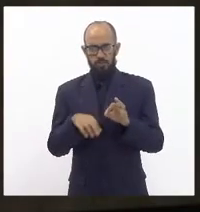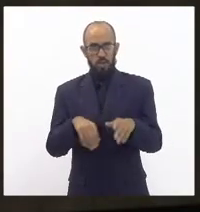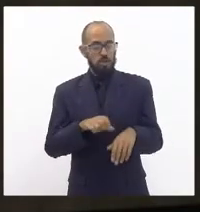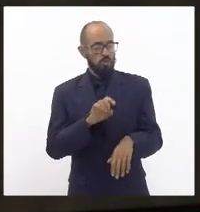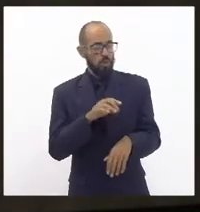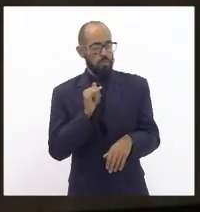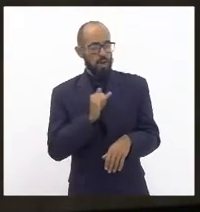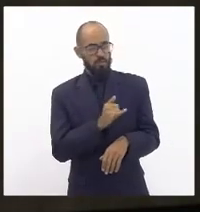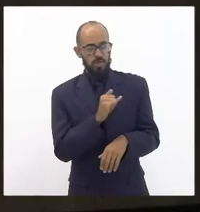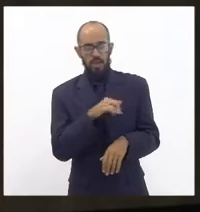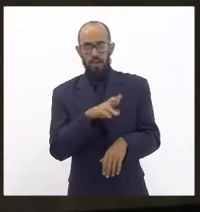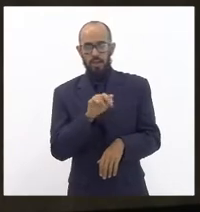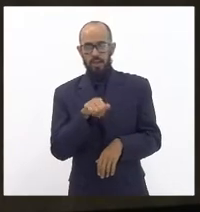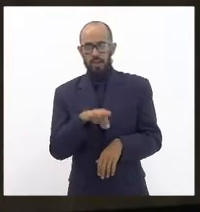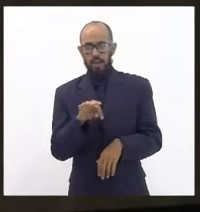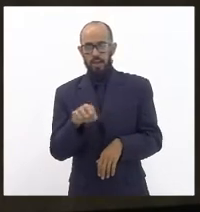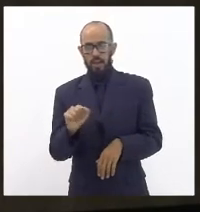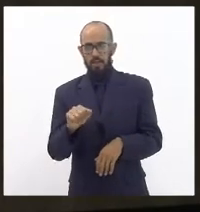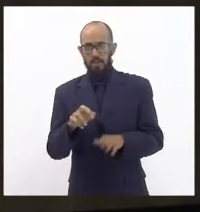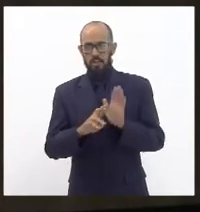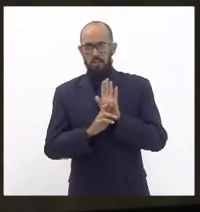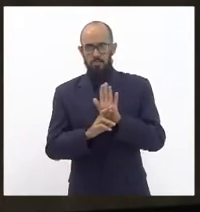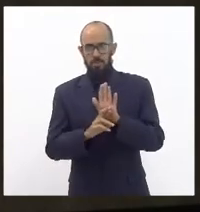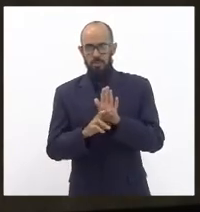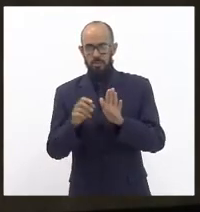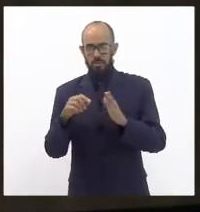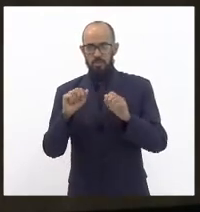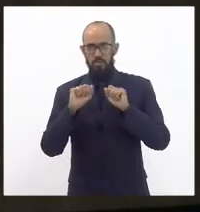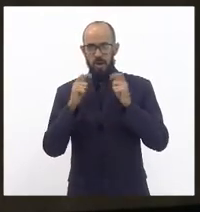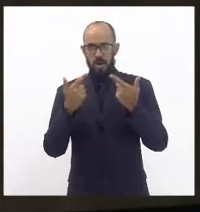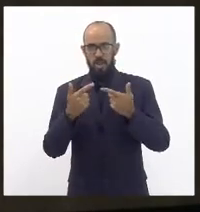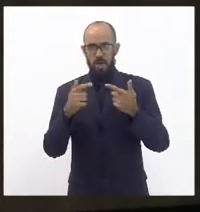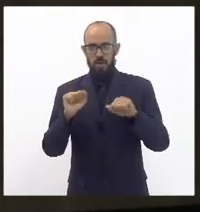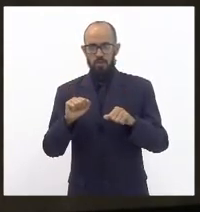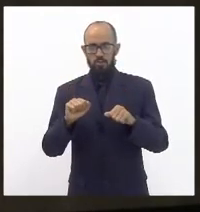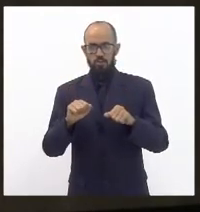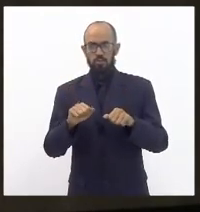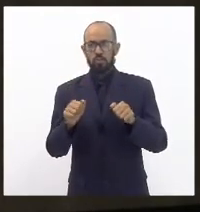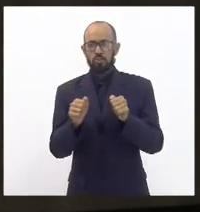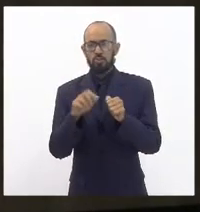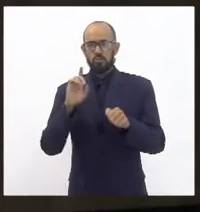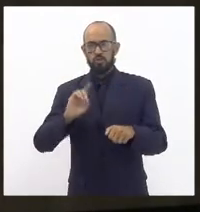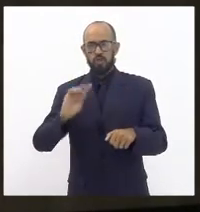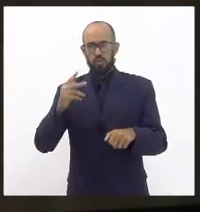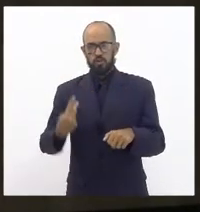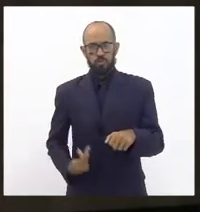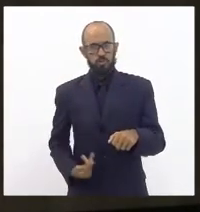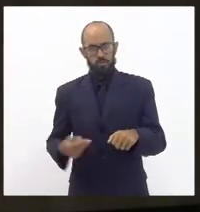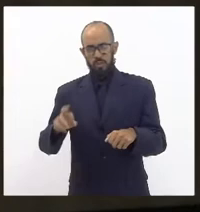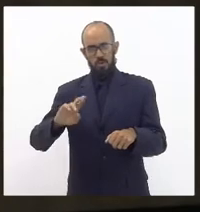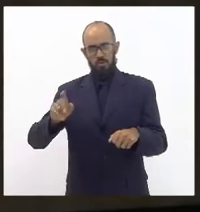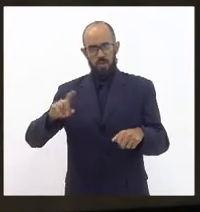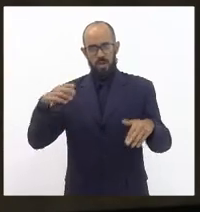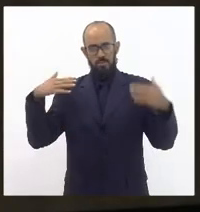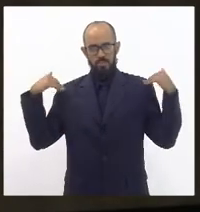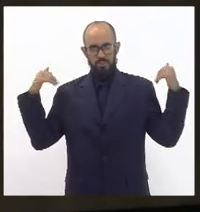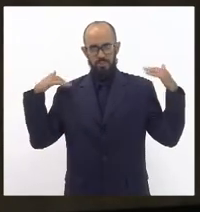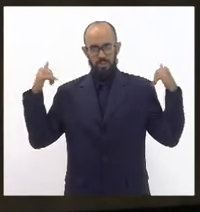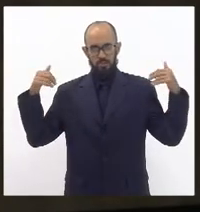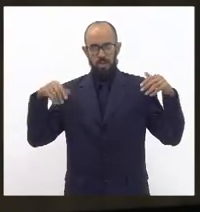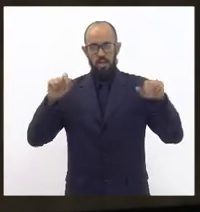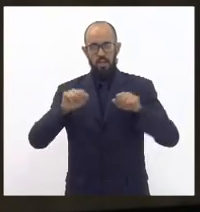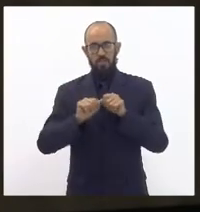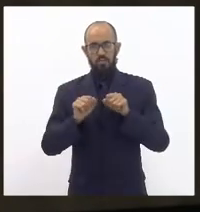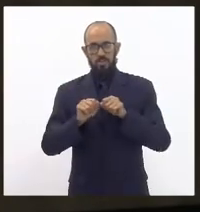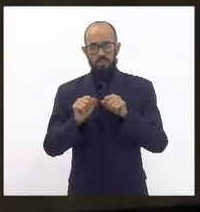encontra representando essa casa junto a organismos internacionais os direitos humanos ela não se encontra lá pelo pé nela se encontra